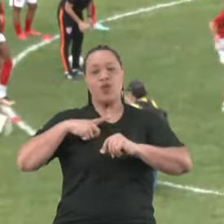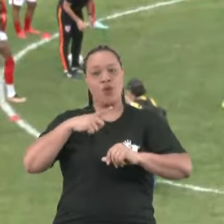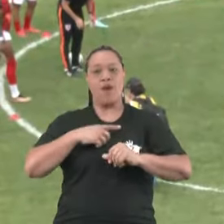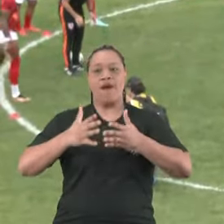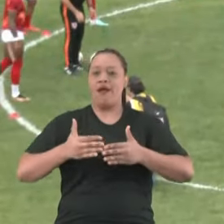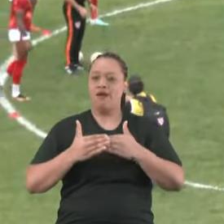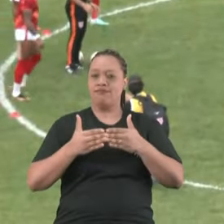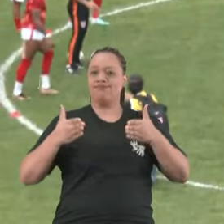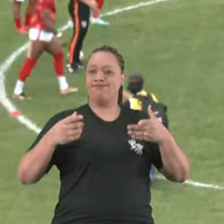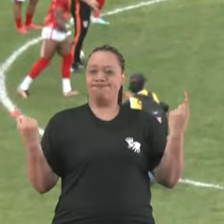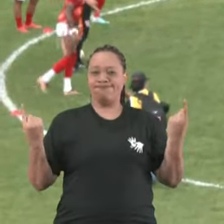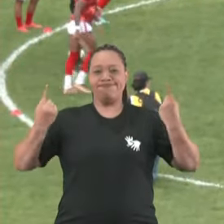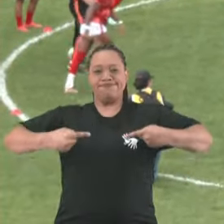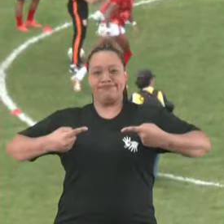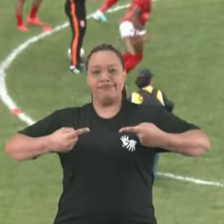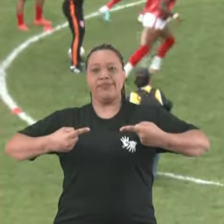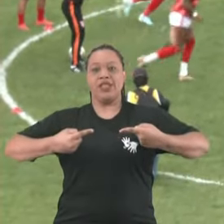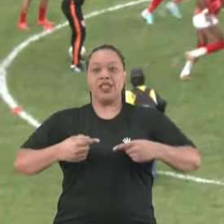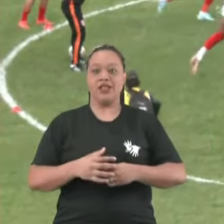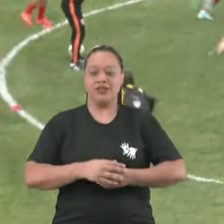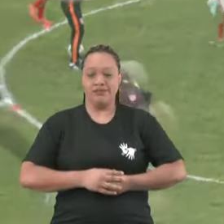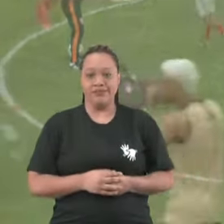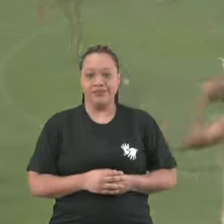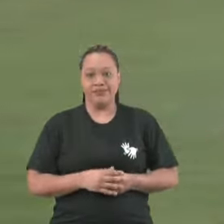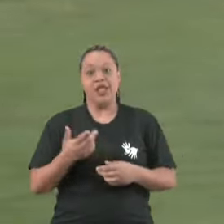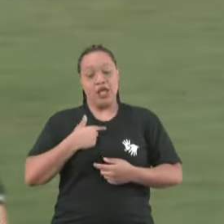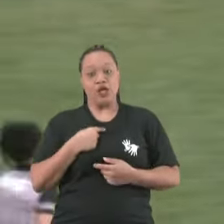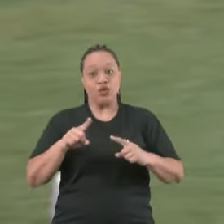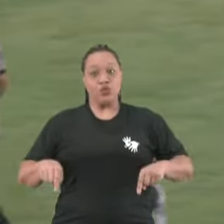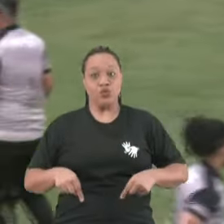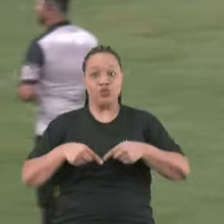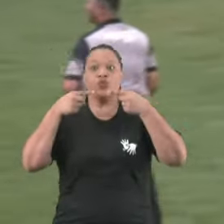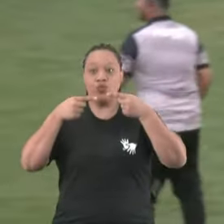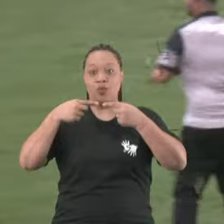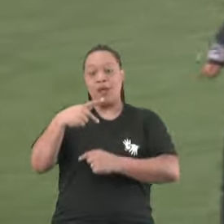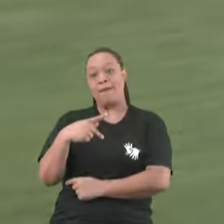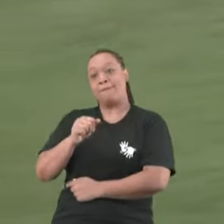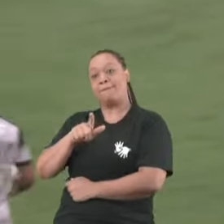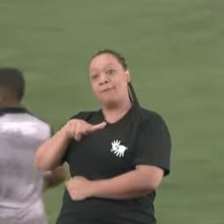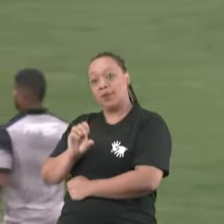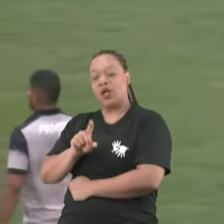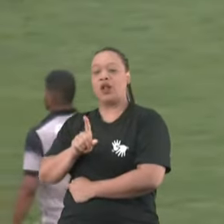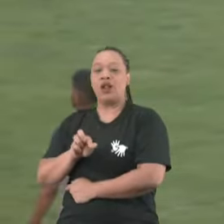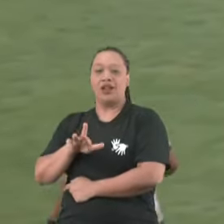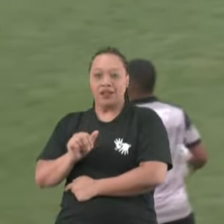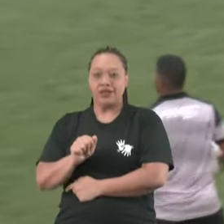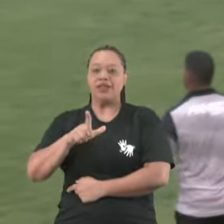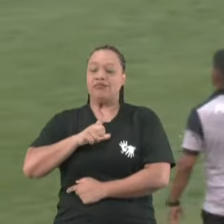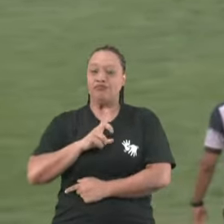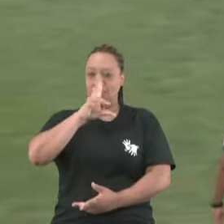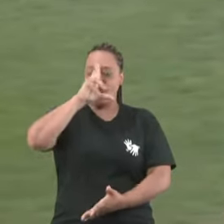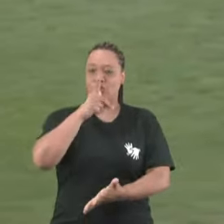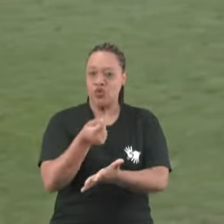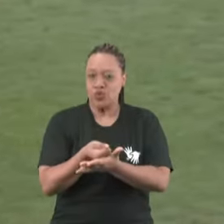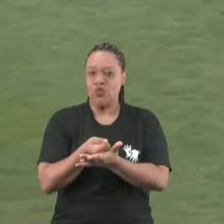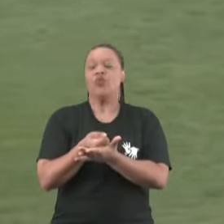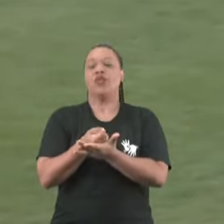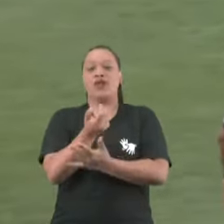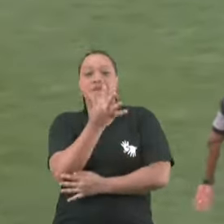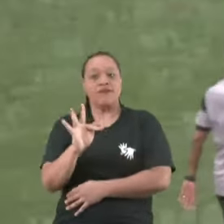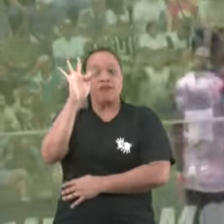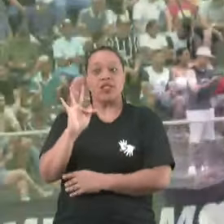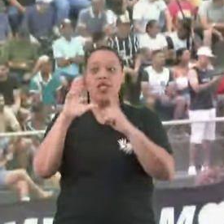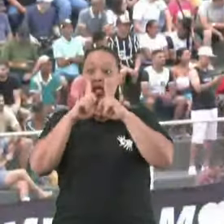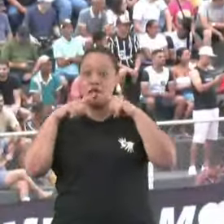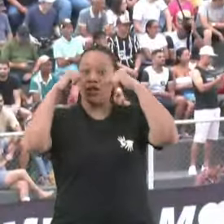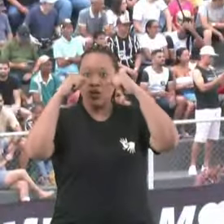final, Henrique. Ah, não tenho dúvida disso, meu caro Paulo Lira. E para essa decisão, a Federação Alagoana, a